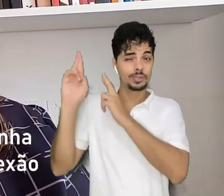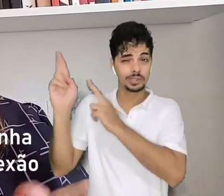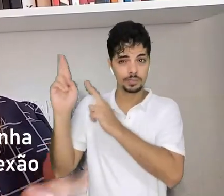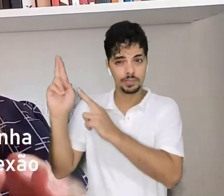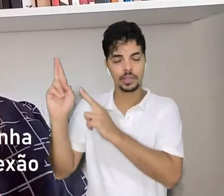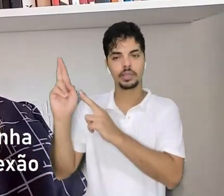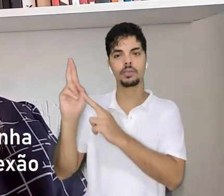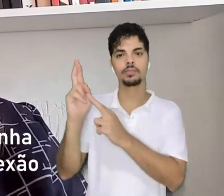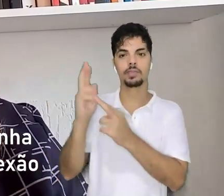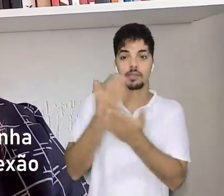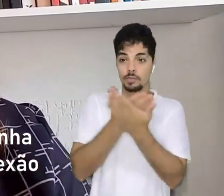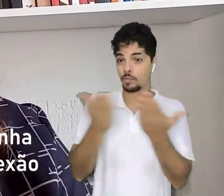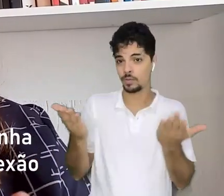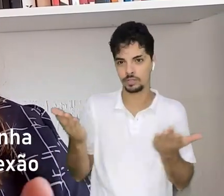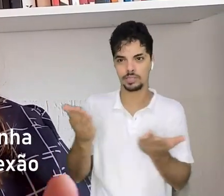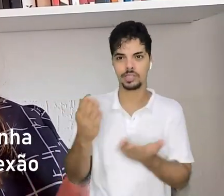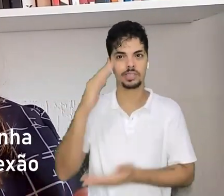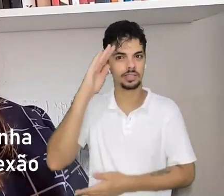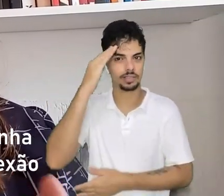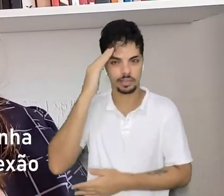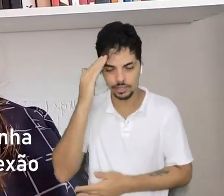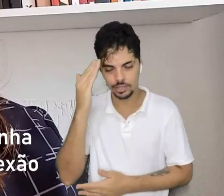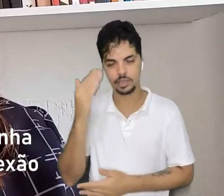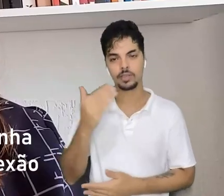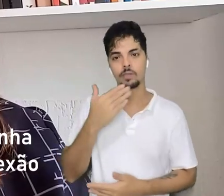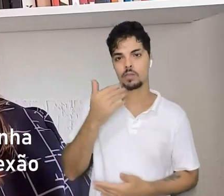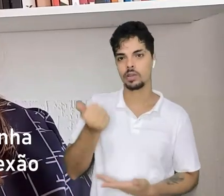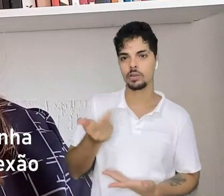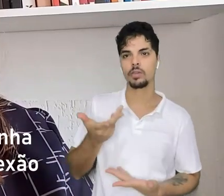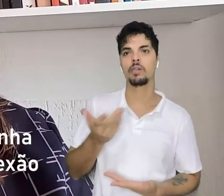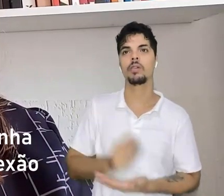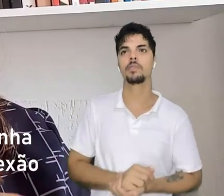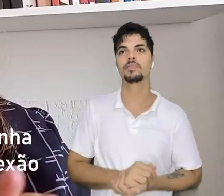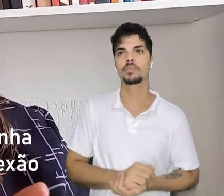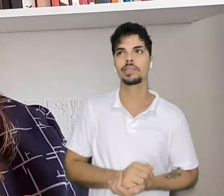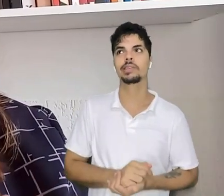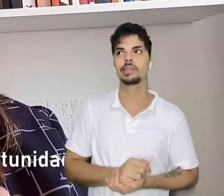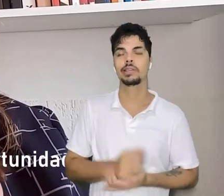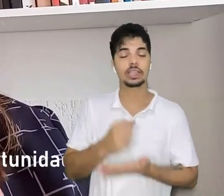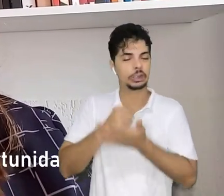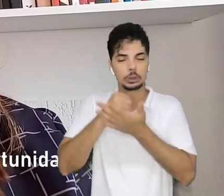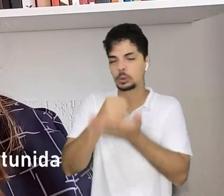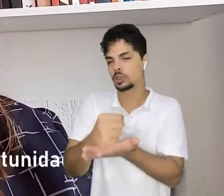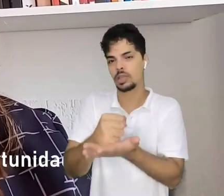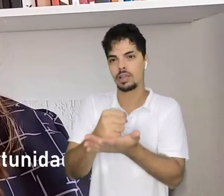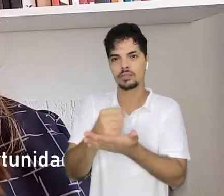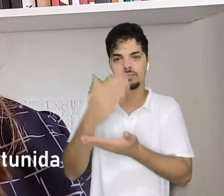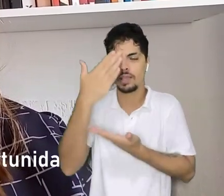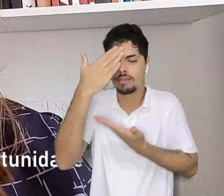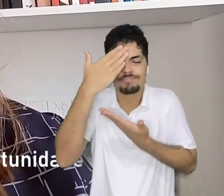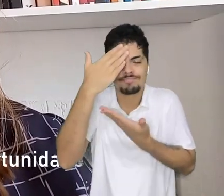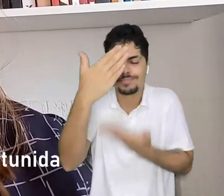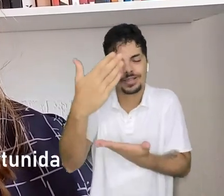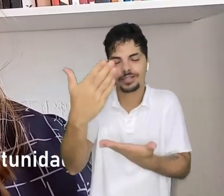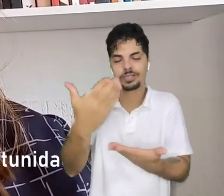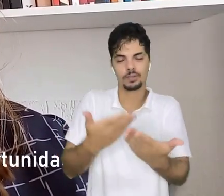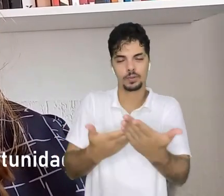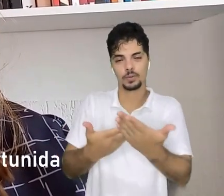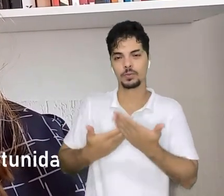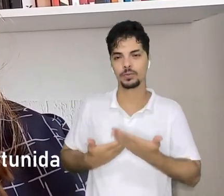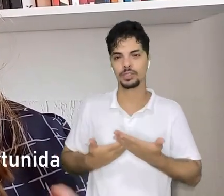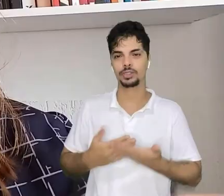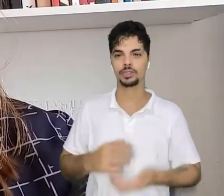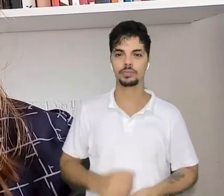espero que eu tenha contribuído né com essa reflexão e também agradecer pela